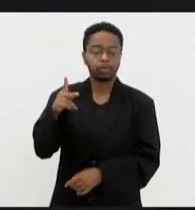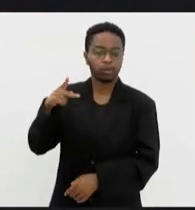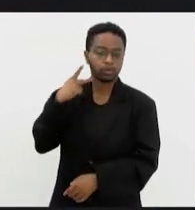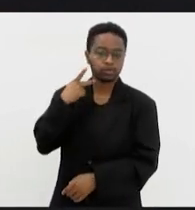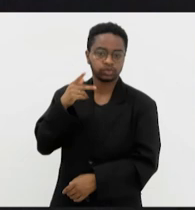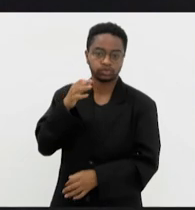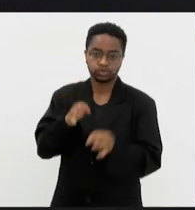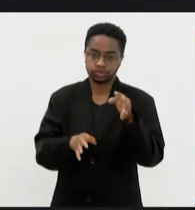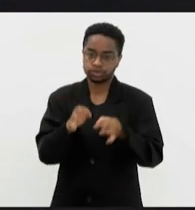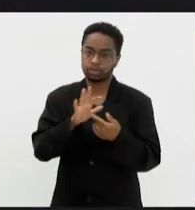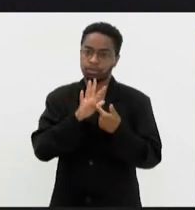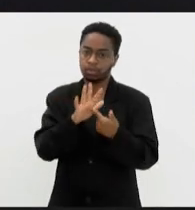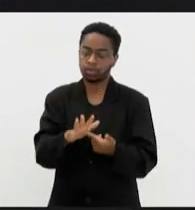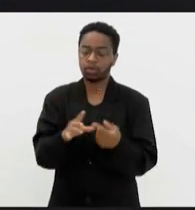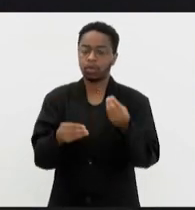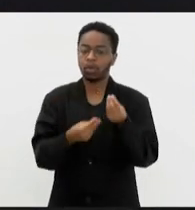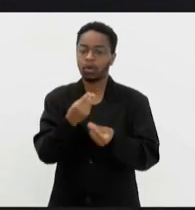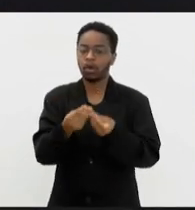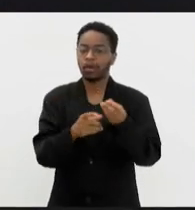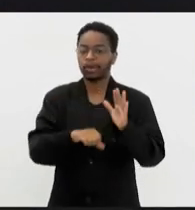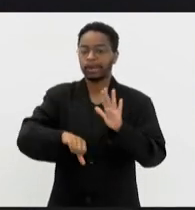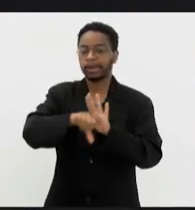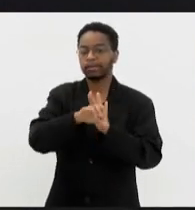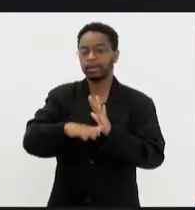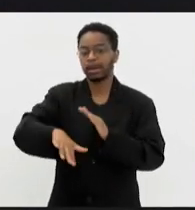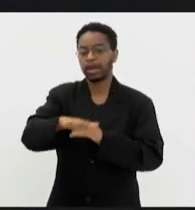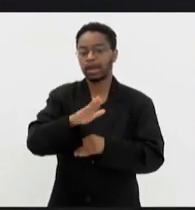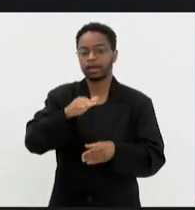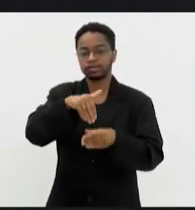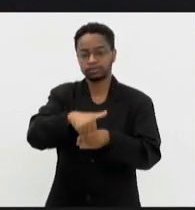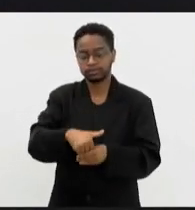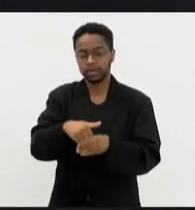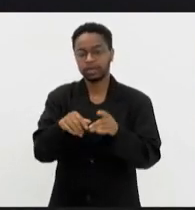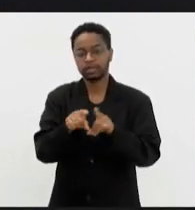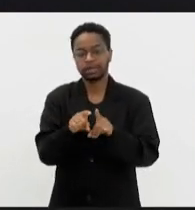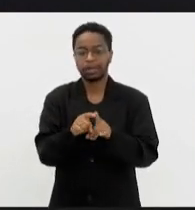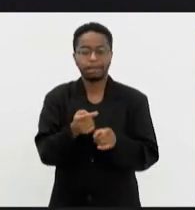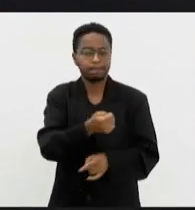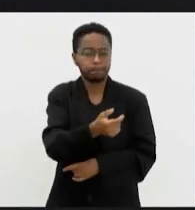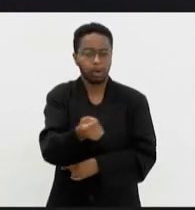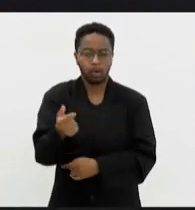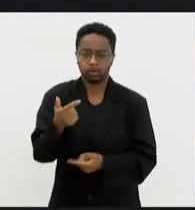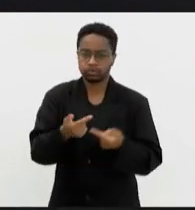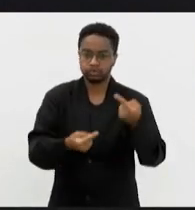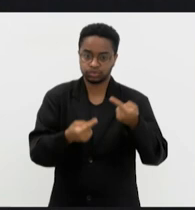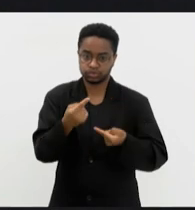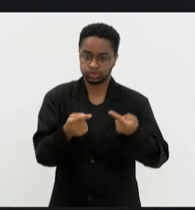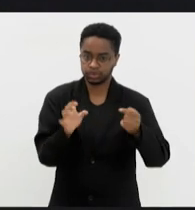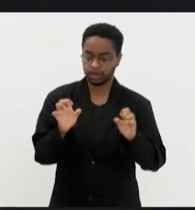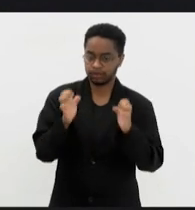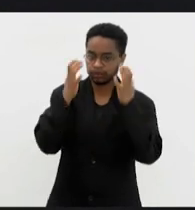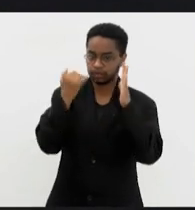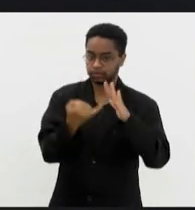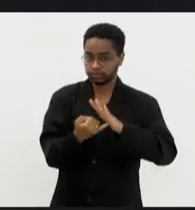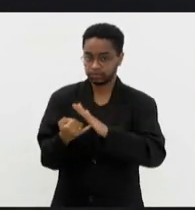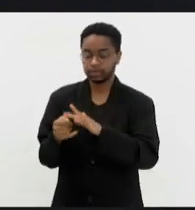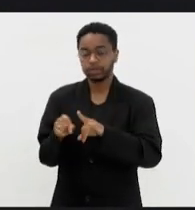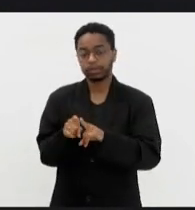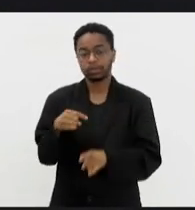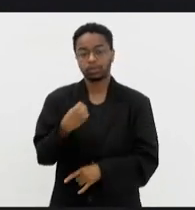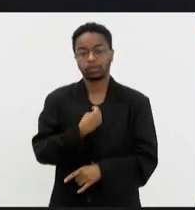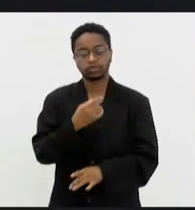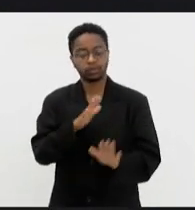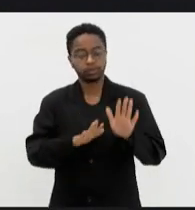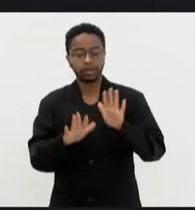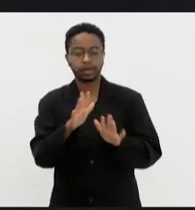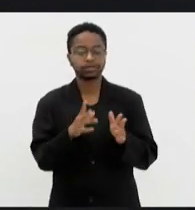conotação criminal do direito eleitoral, pouco abordada em eventos institucionais, e a gente teve o cuidado de trazer essa